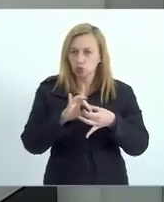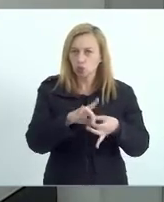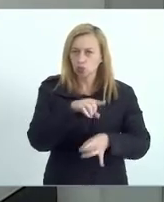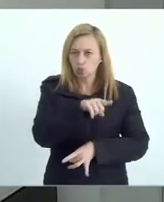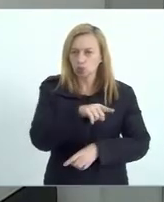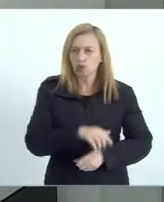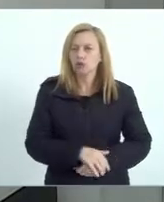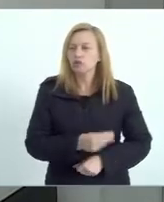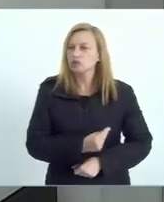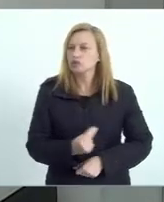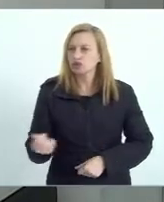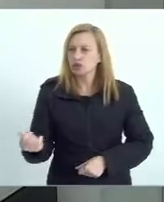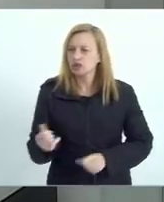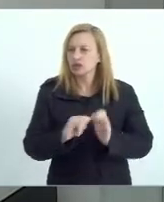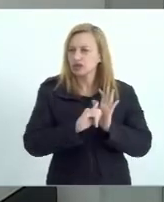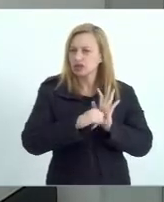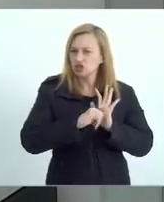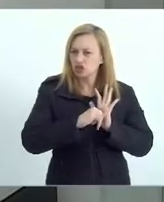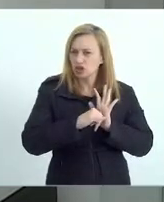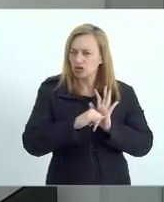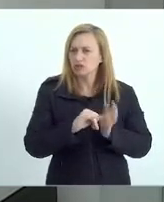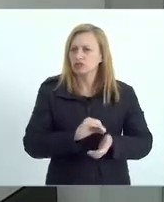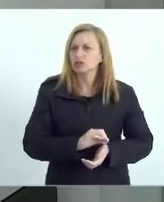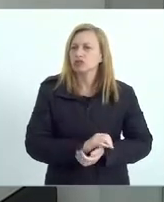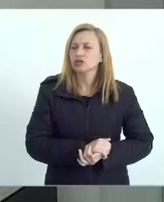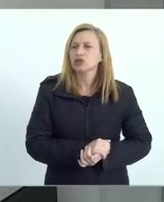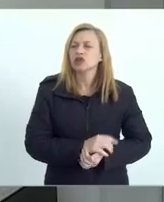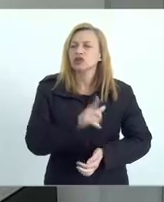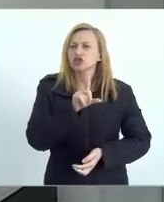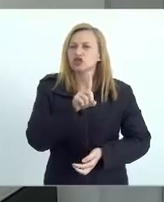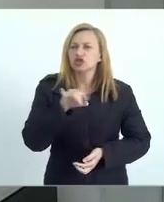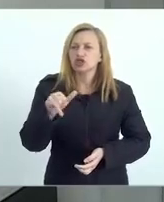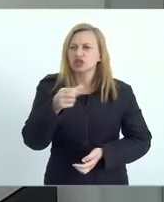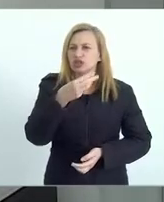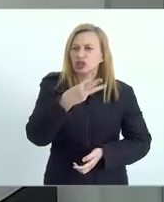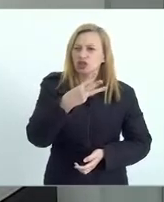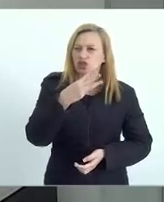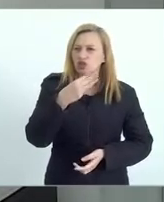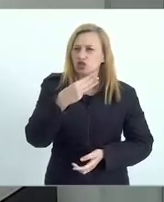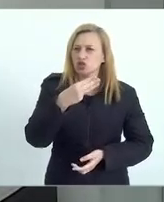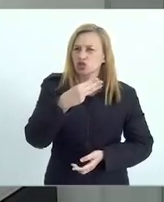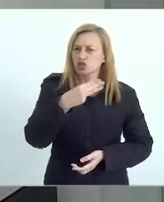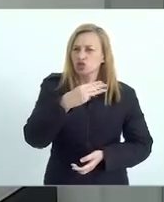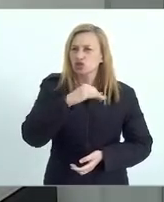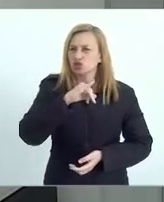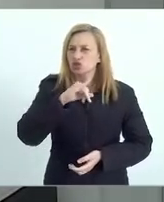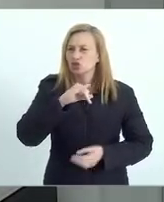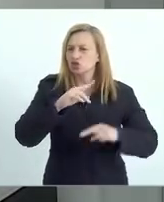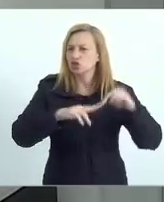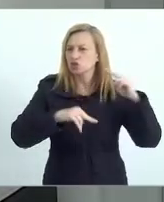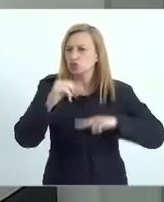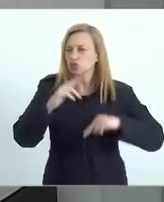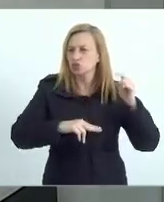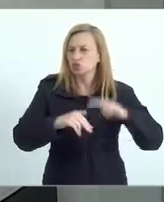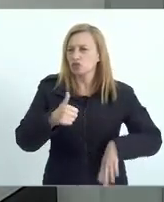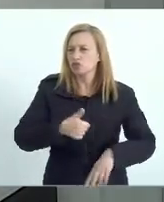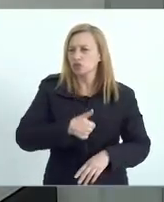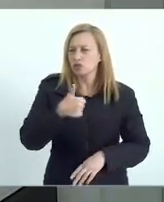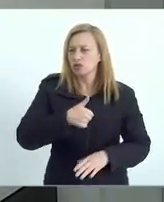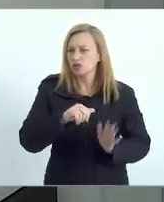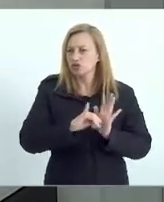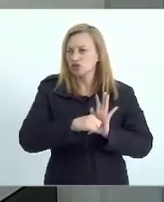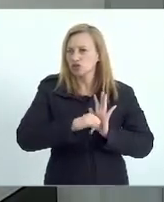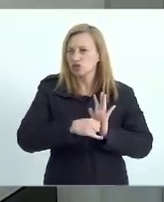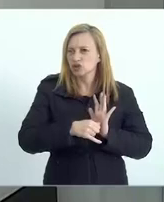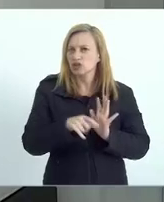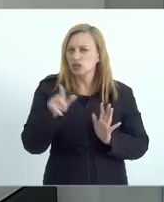quando saiu esse diário oficial do dia três de Julho foi feito primeiramente o diário oficial